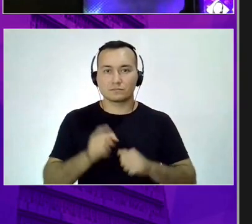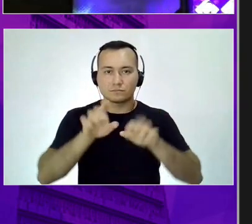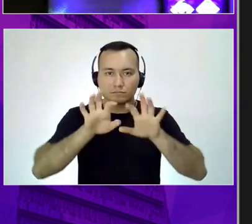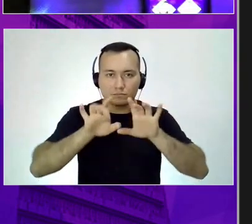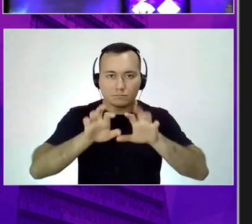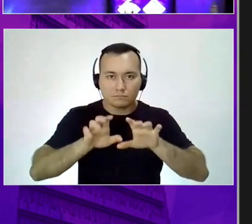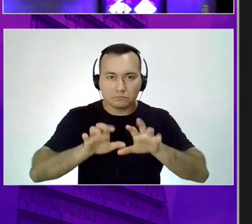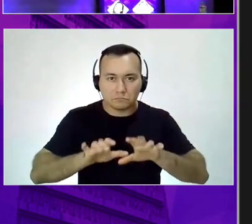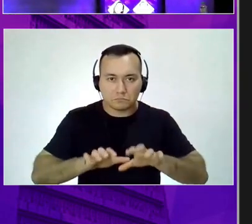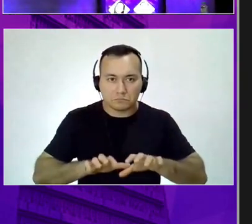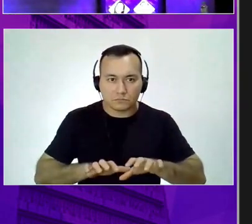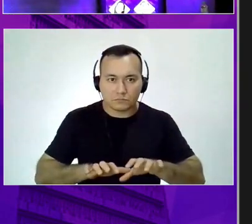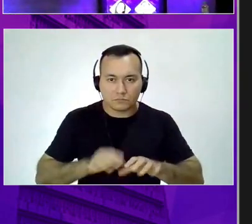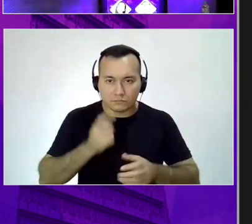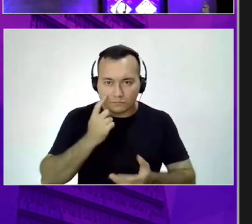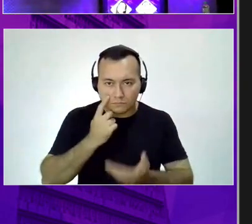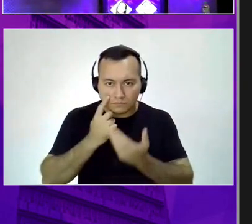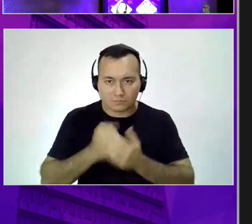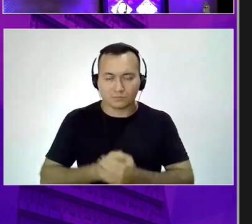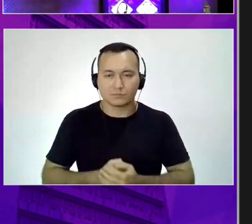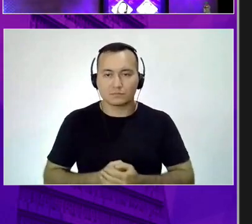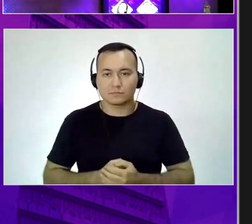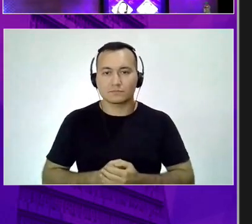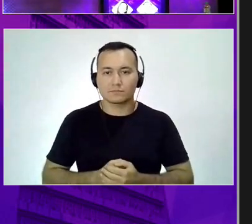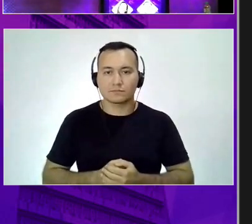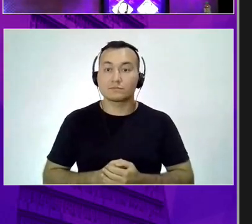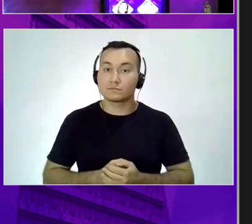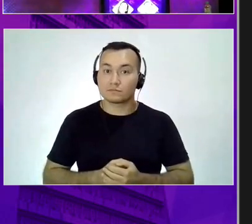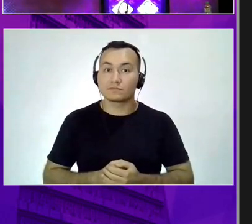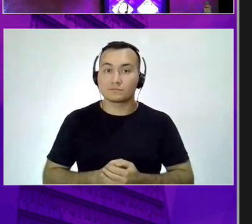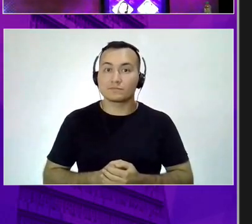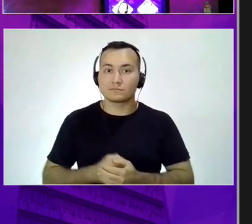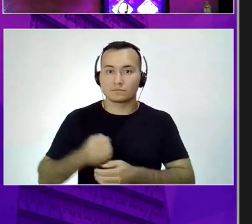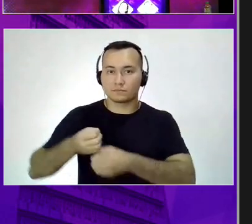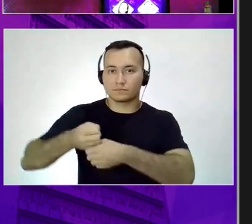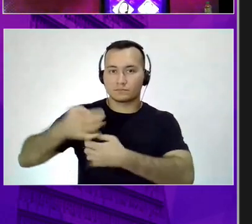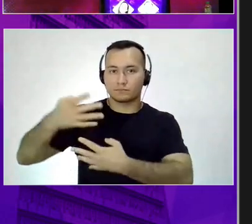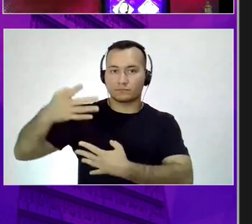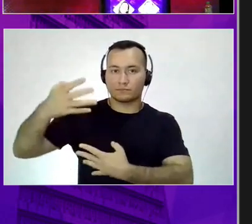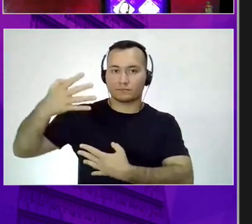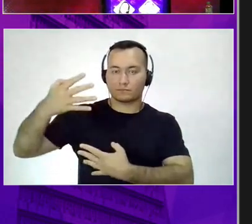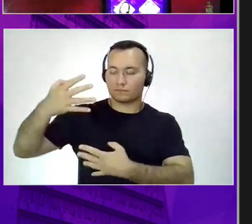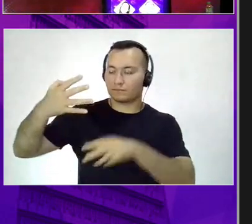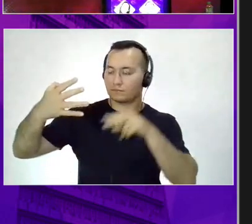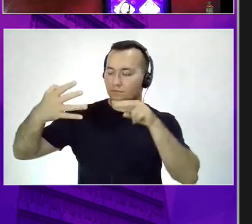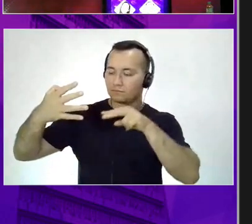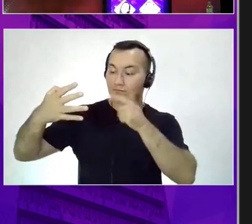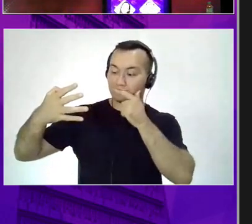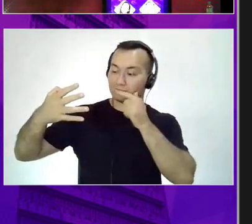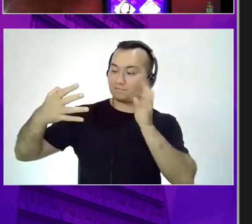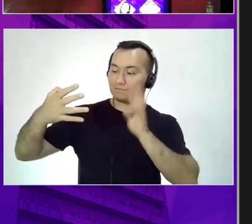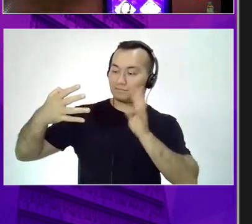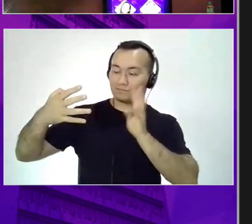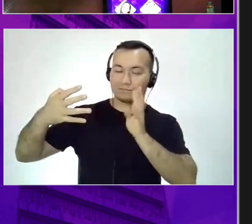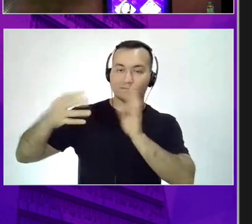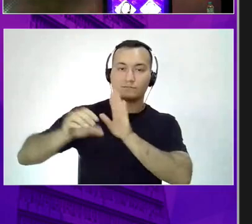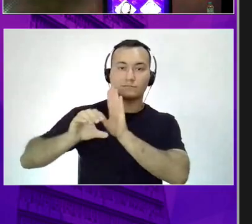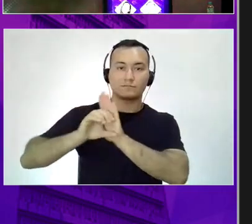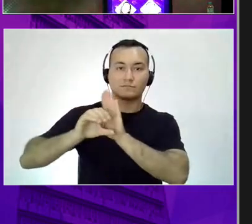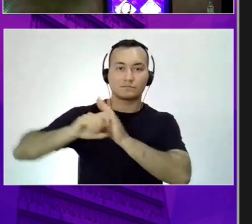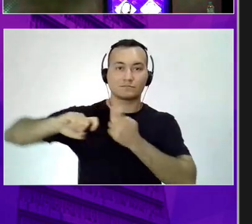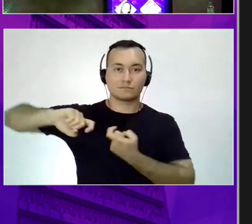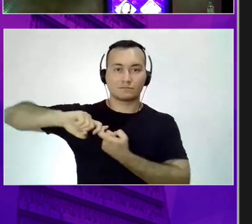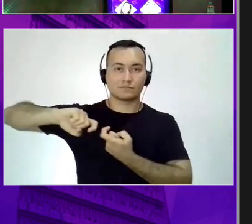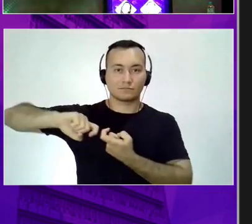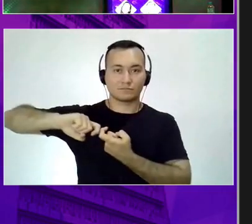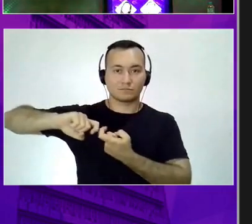aqui. E olha só, o trecho de código Python está aqui do lado. Então, eu consigo pegar esse código e jogar ali dentro do